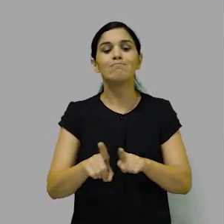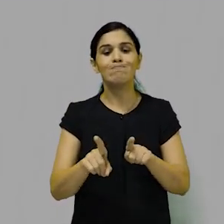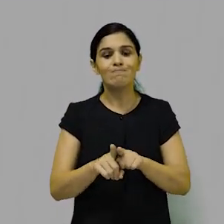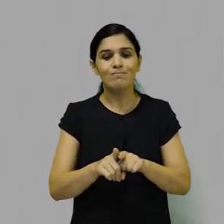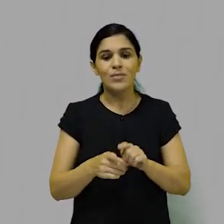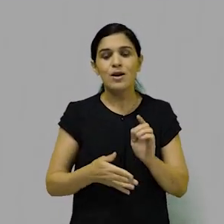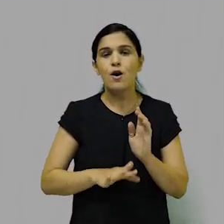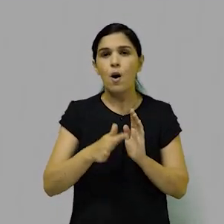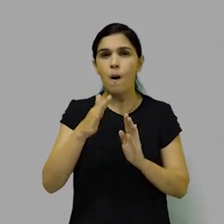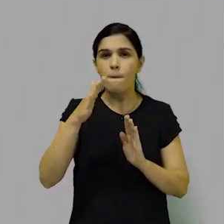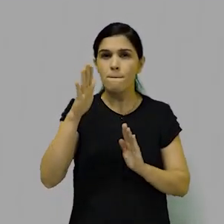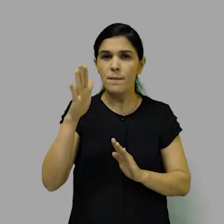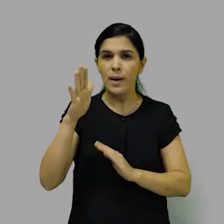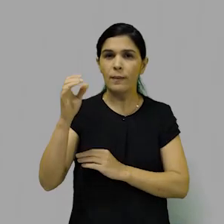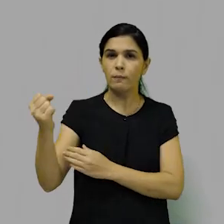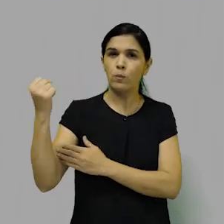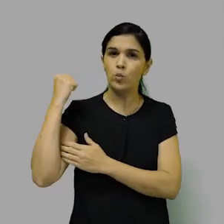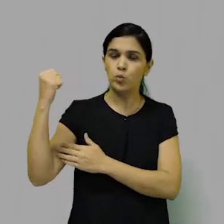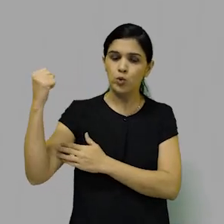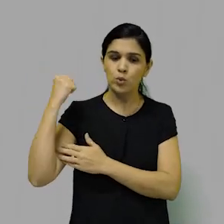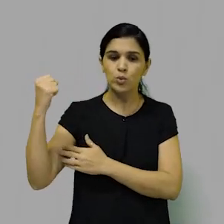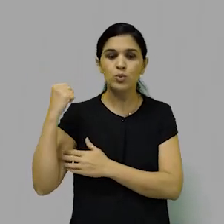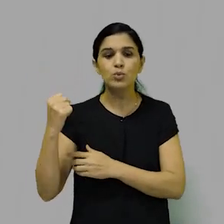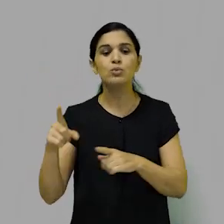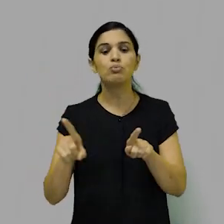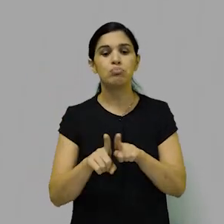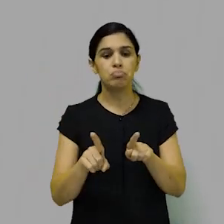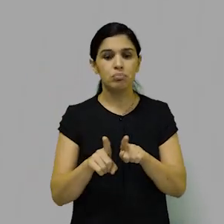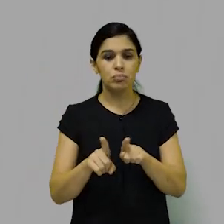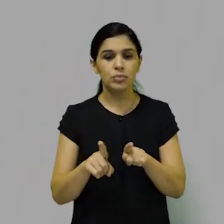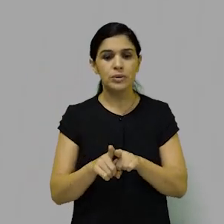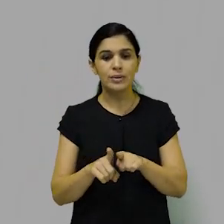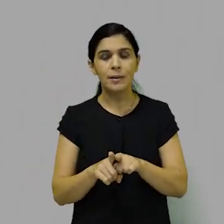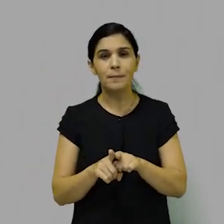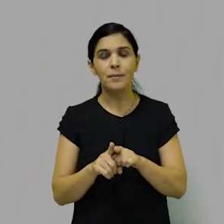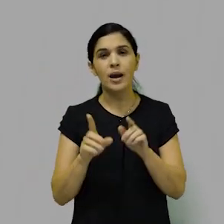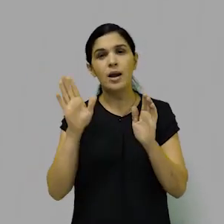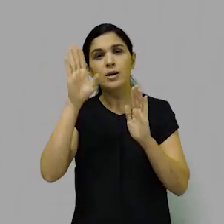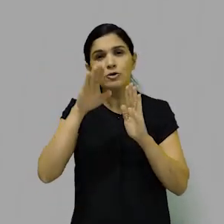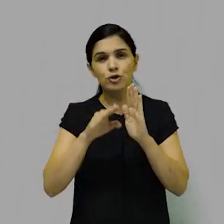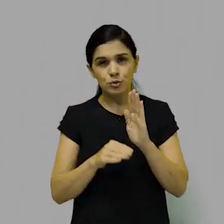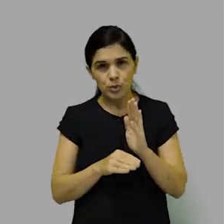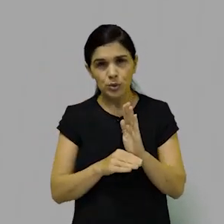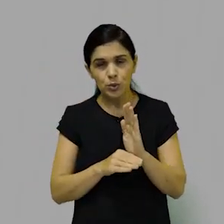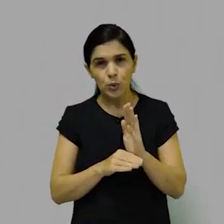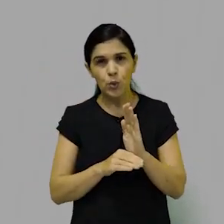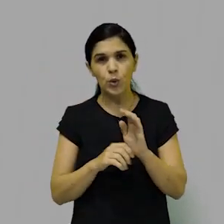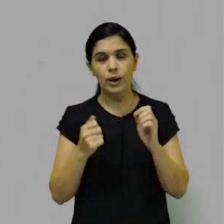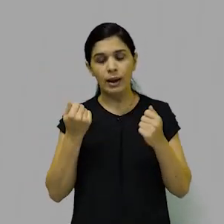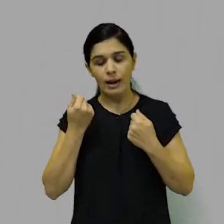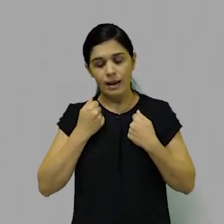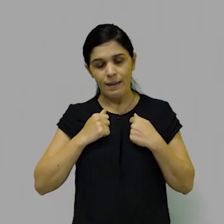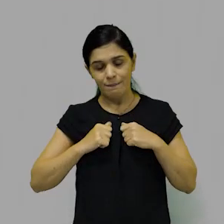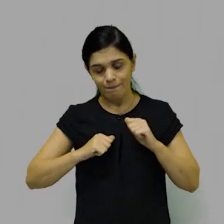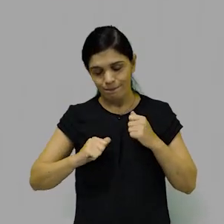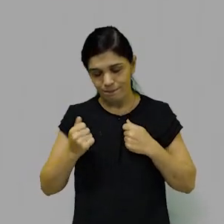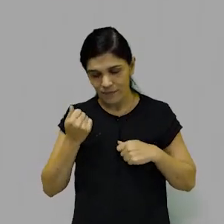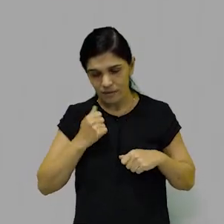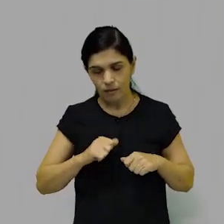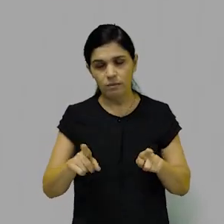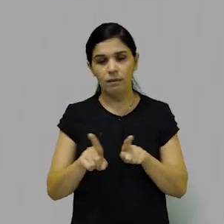bem-estar, diminui o estresse, combate a ansiedade e depressão. Percebam aqui, ó,